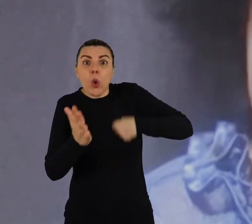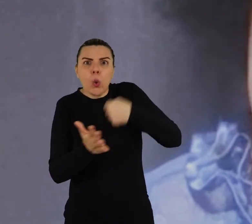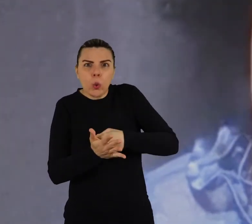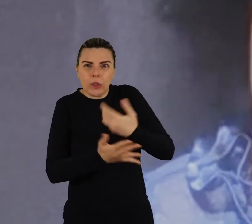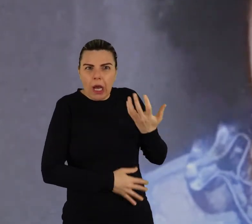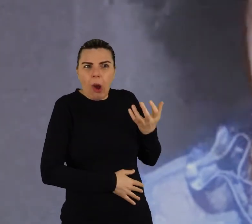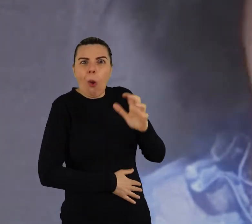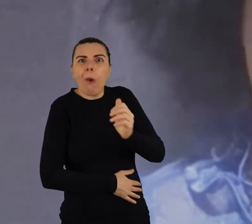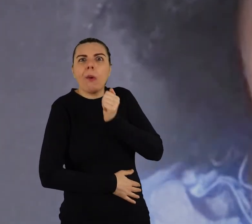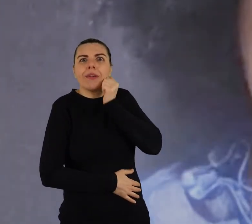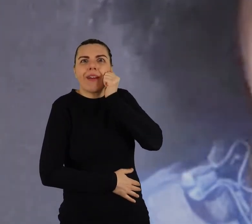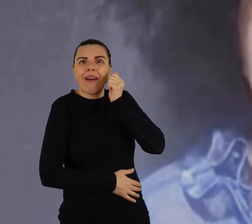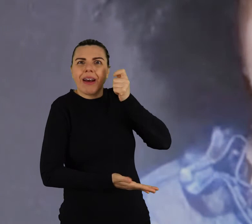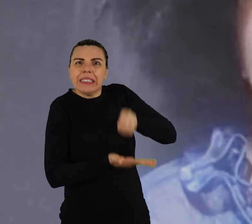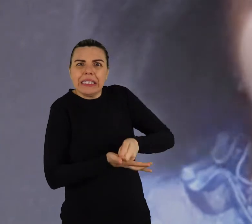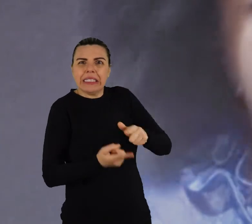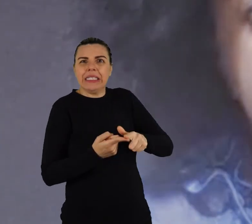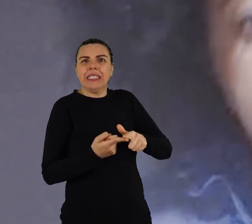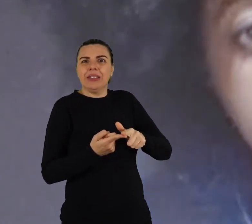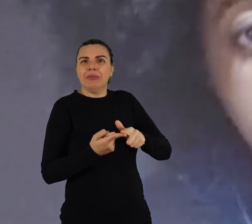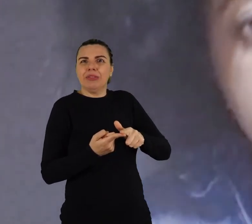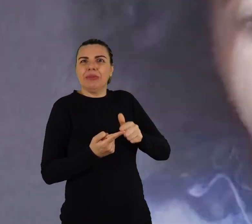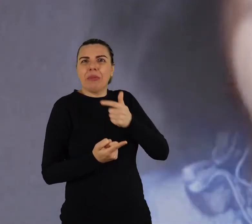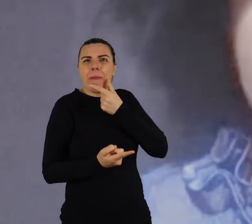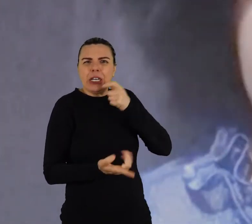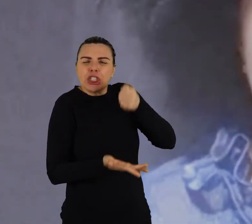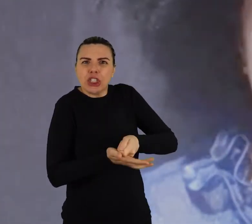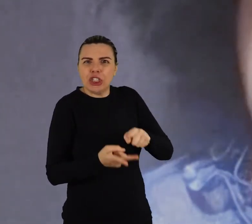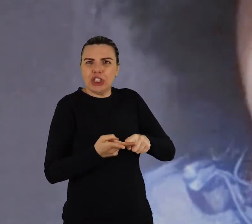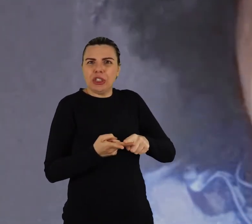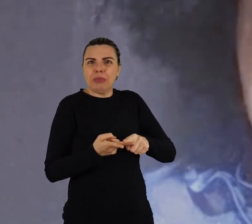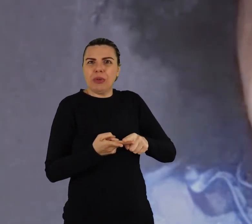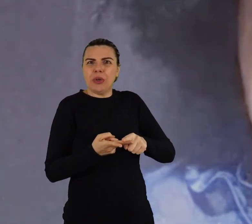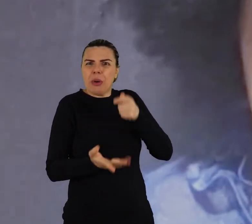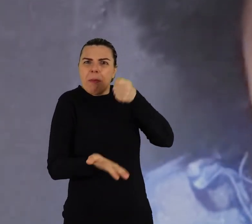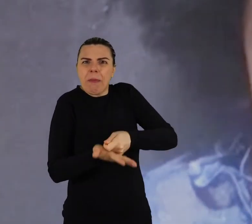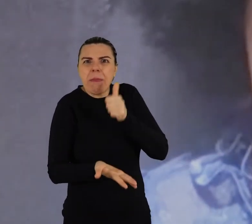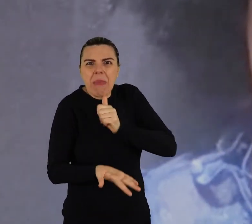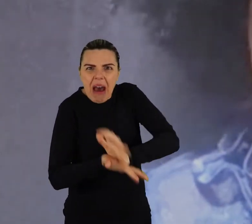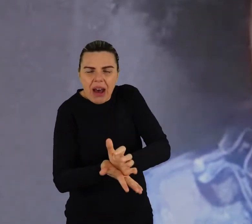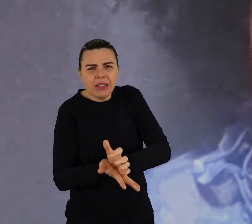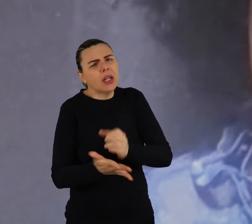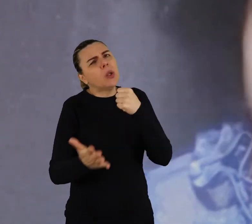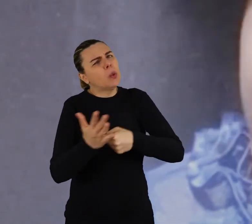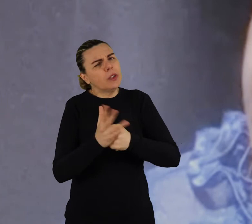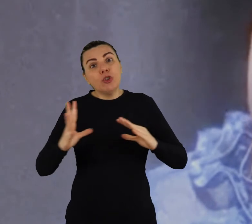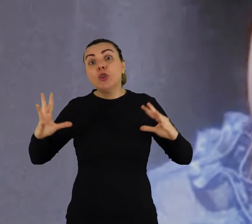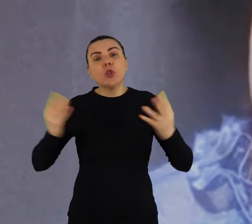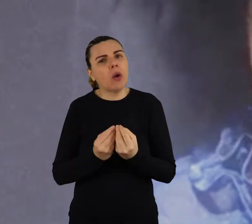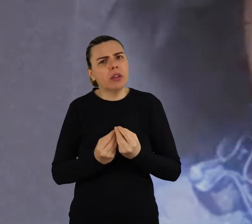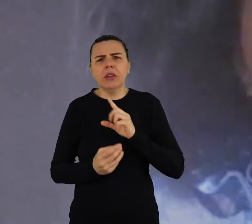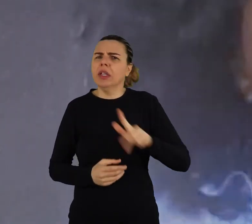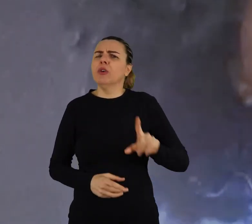contra o racismo e contra o machismo, contra o feminicídio, como uma luta de todos nós. Não só uma